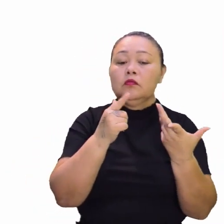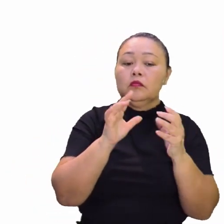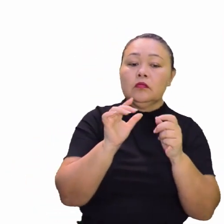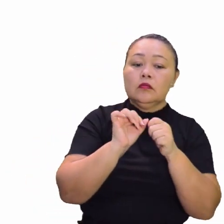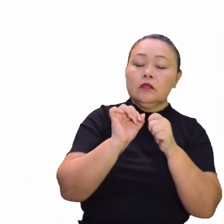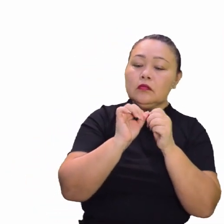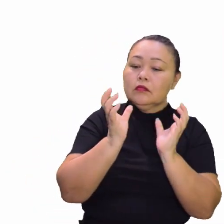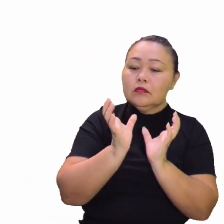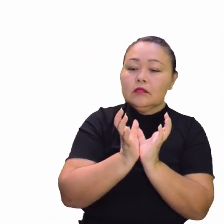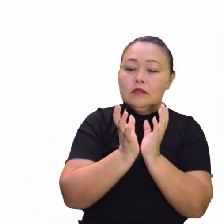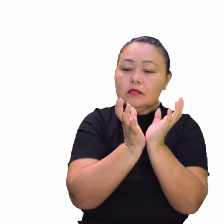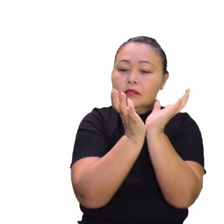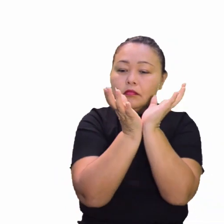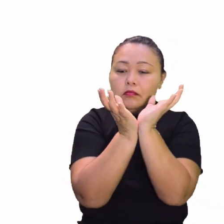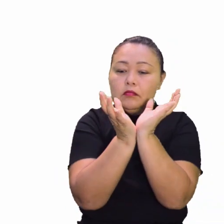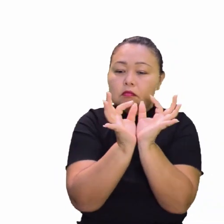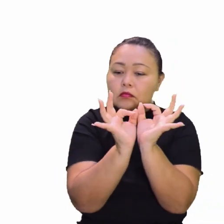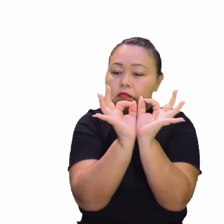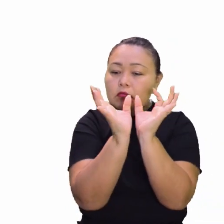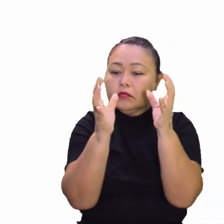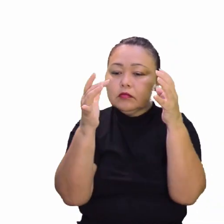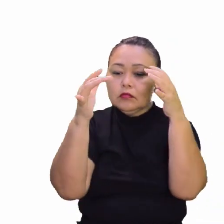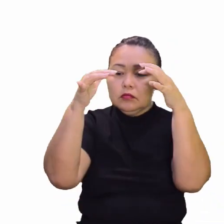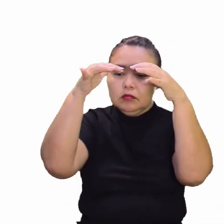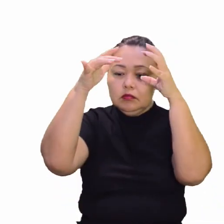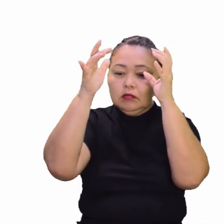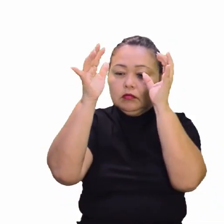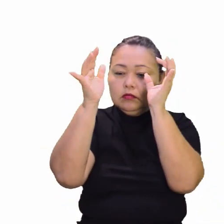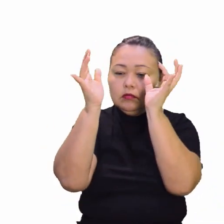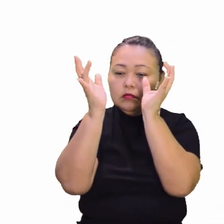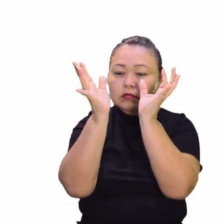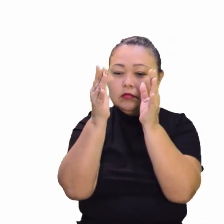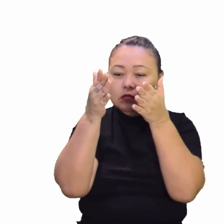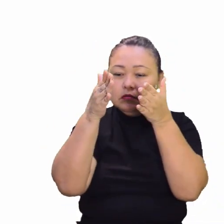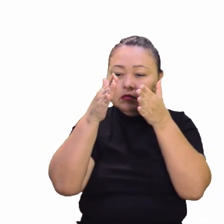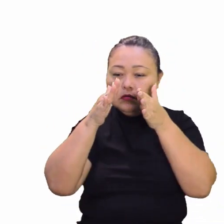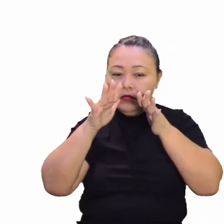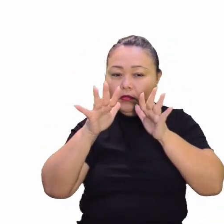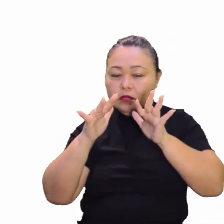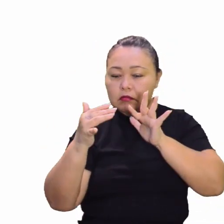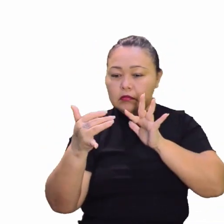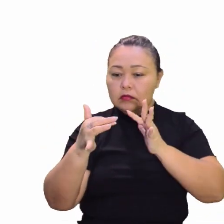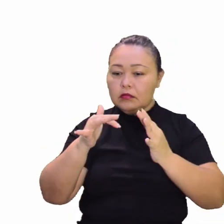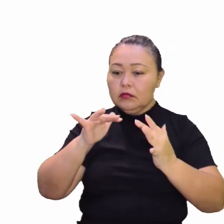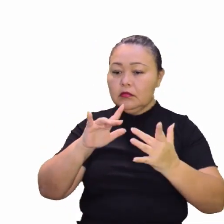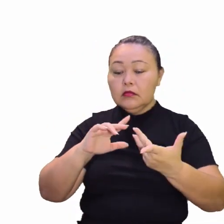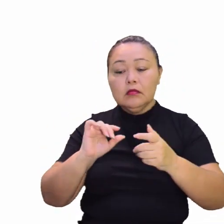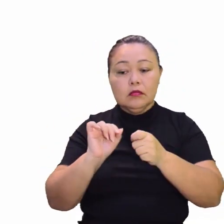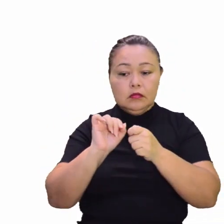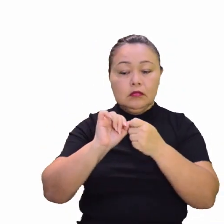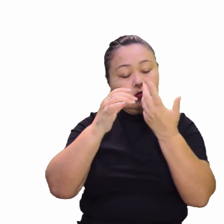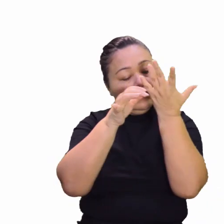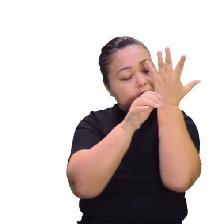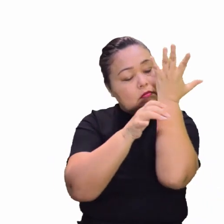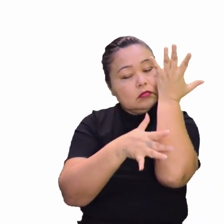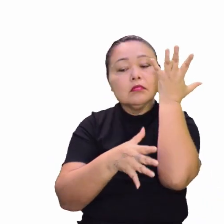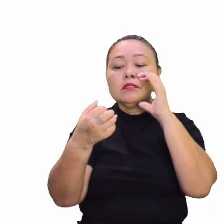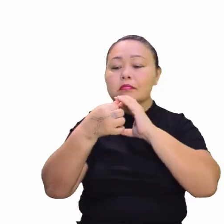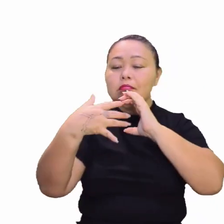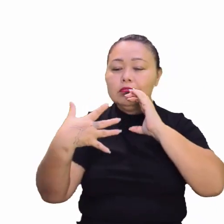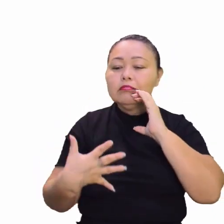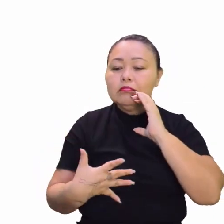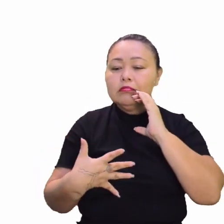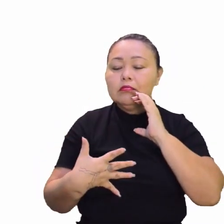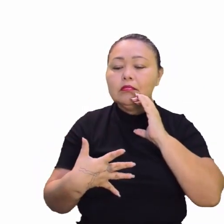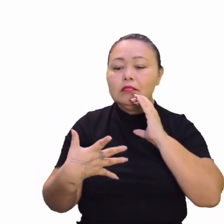de pequenos e médio porte, jamais com troncos retorcidos. A gente vai verificar essa